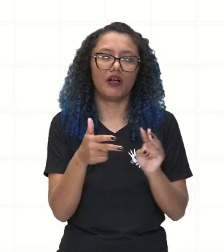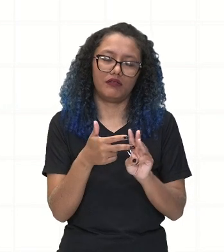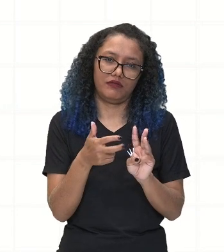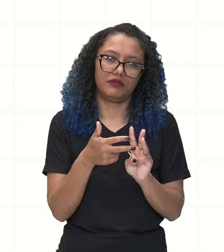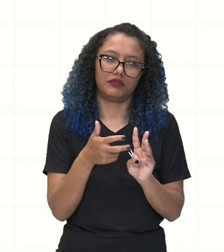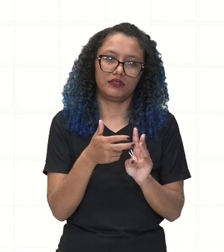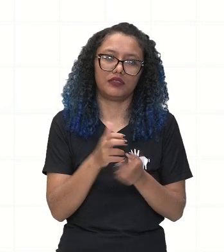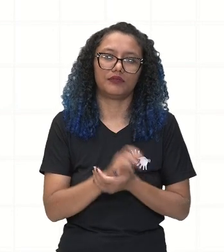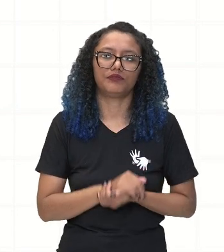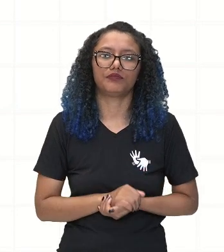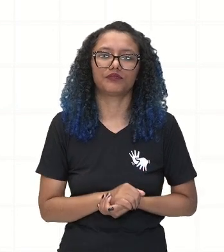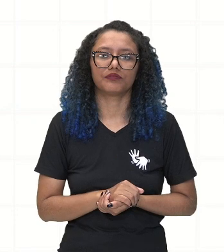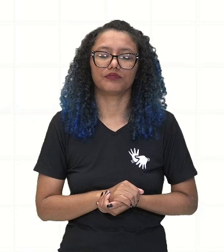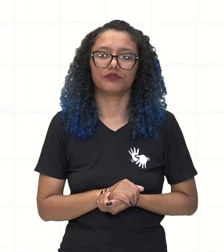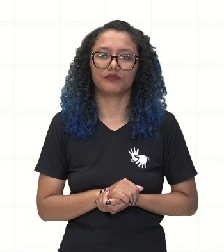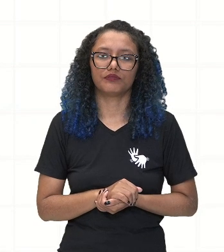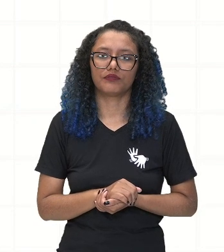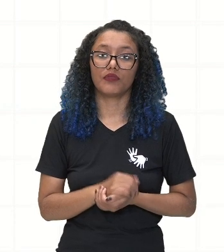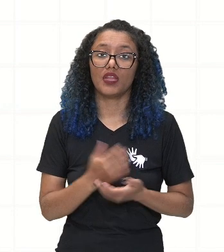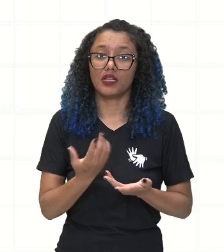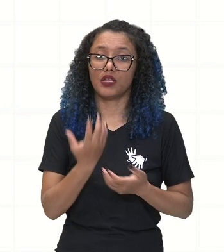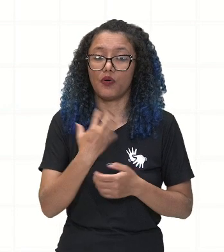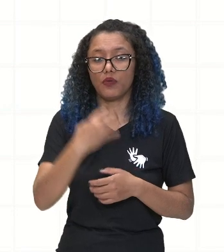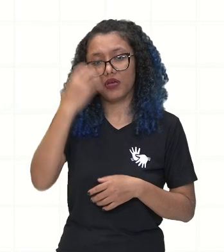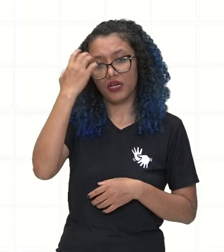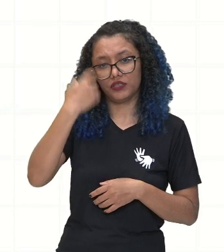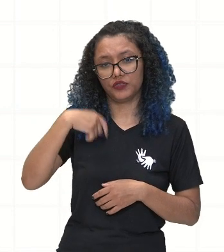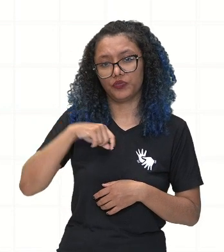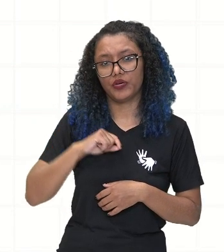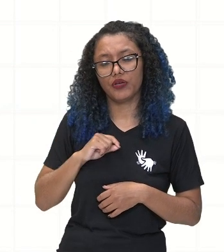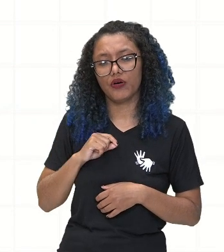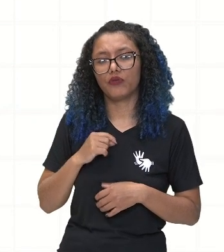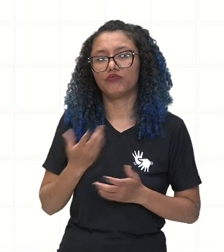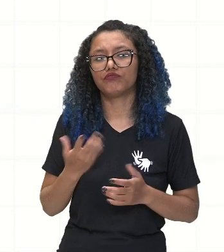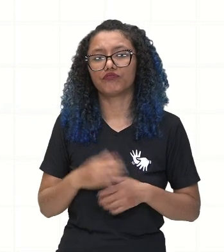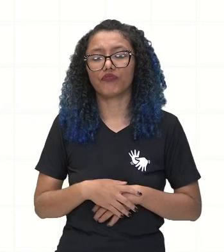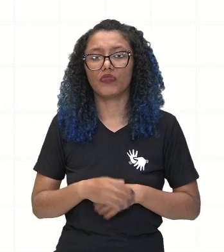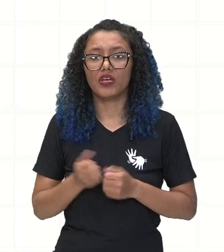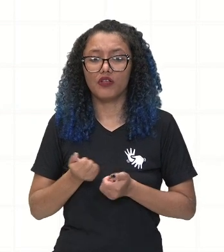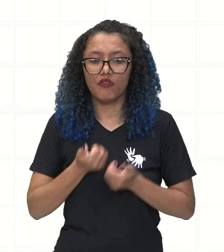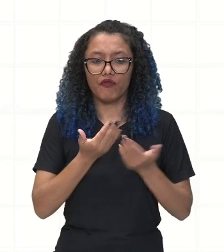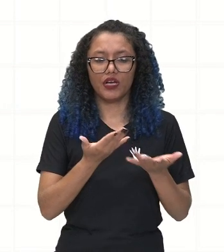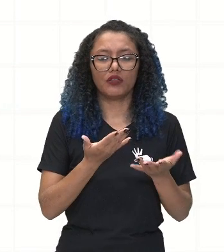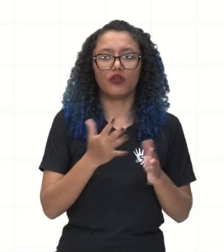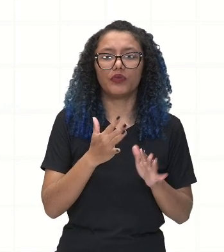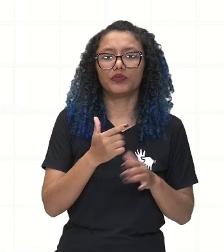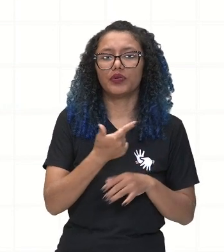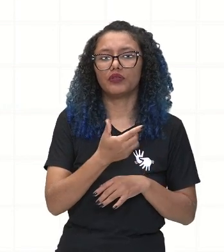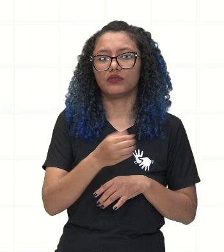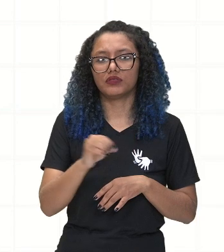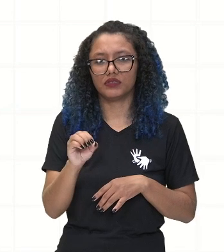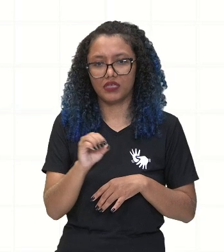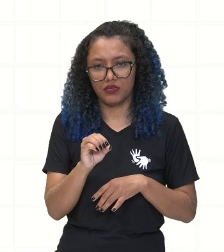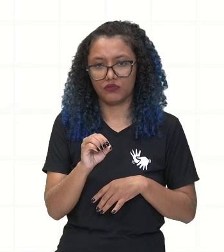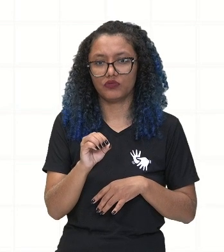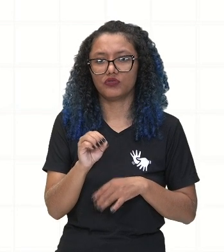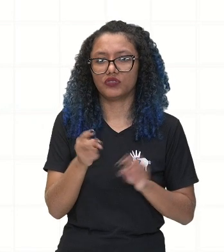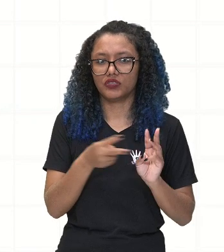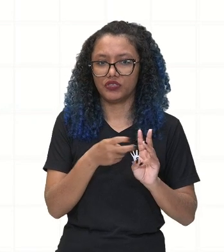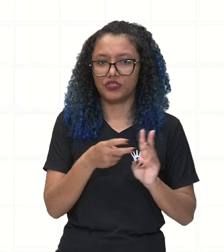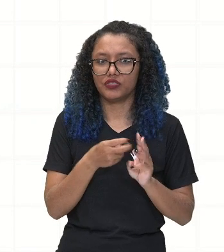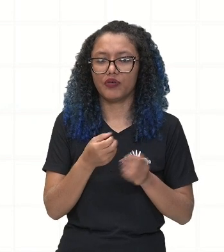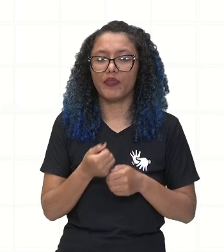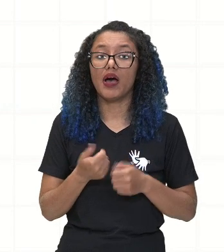nesse momento, a coroa espanhola concedia aproximadamente 200 indígenas para servir aos